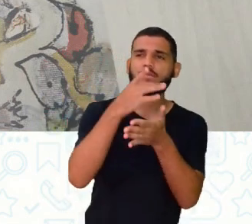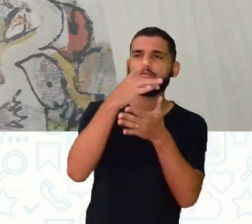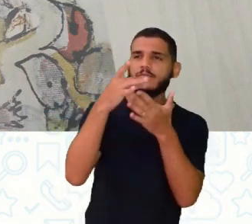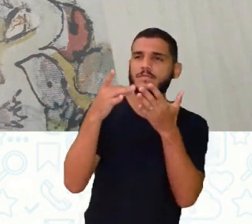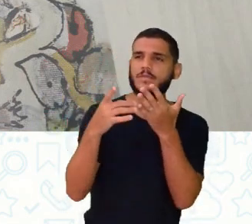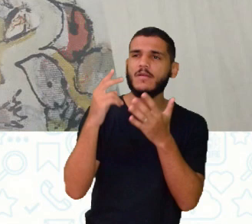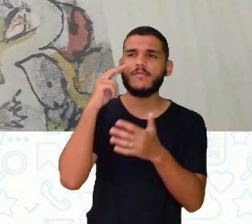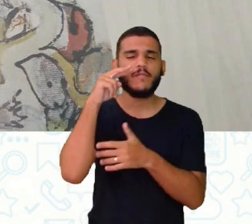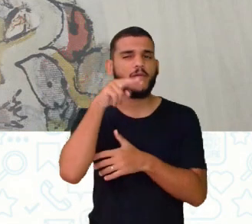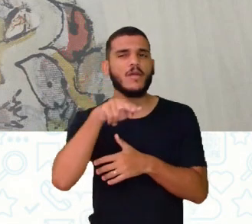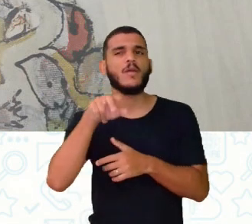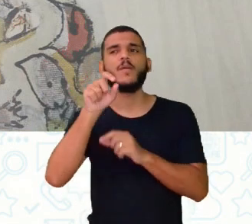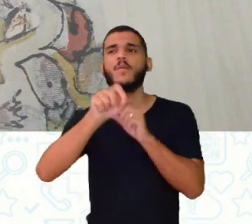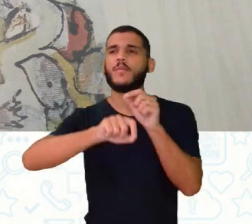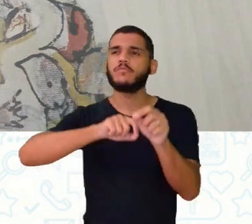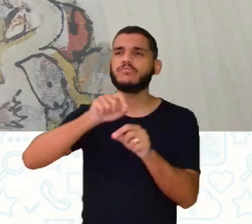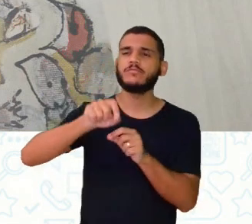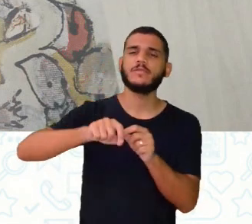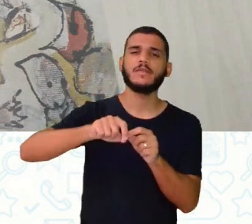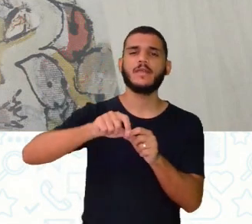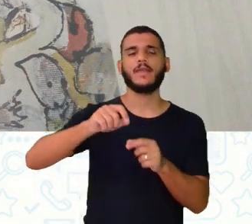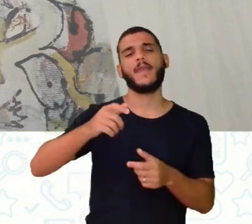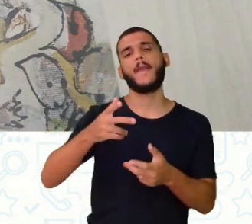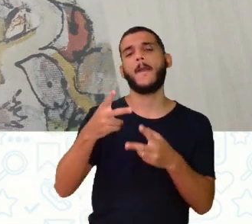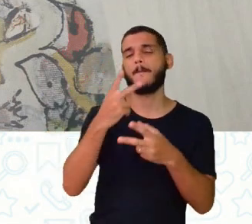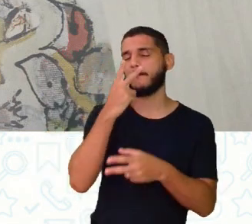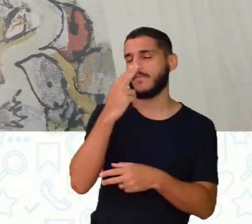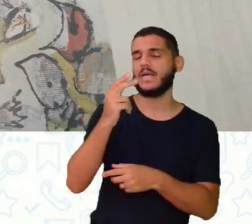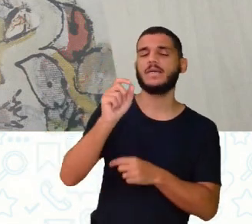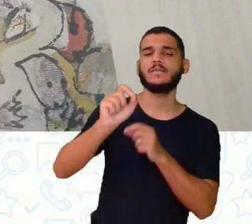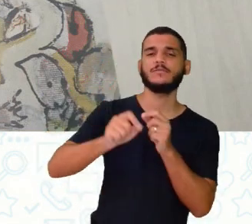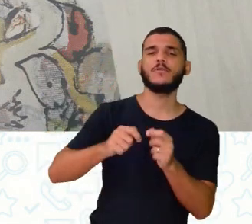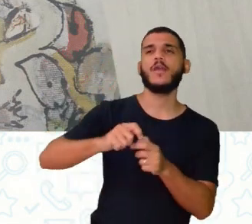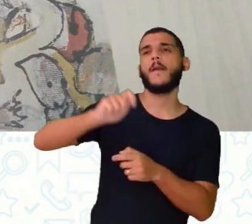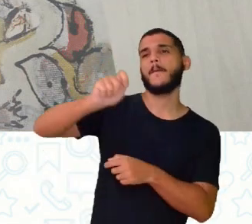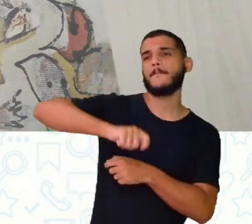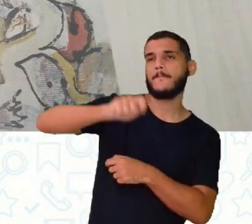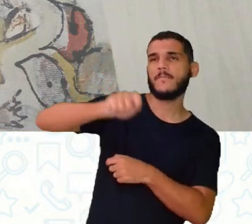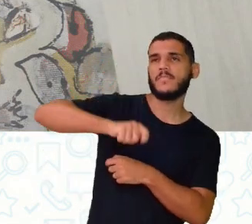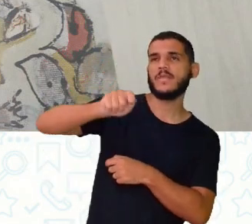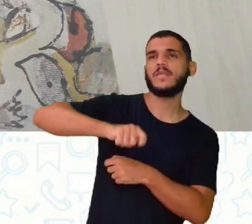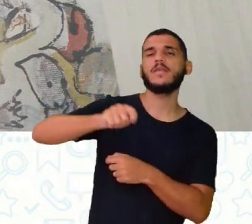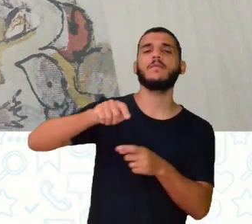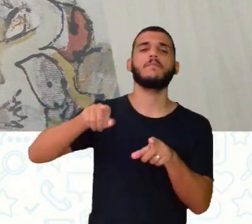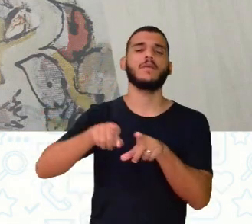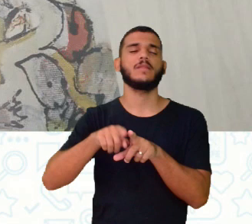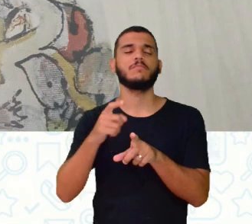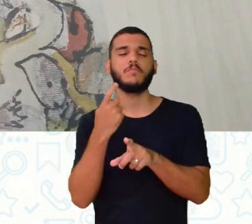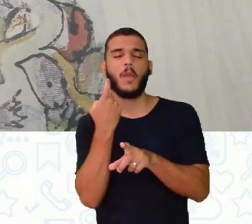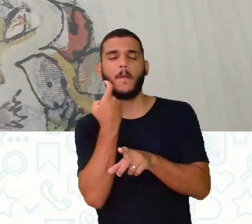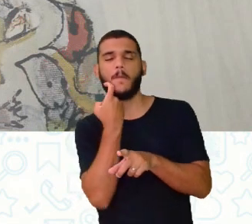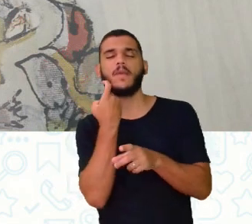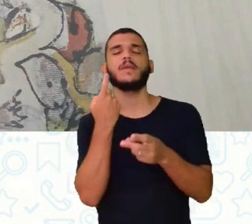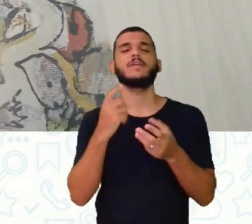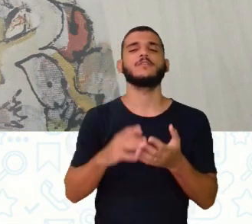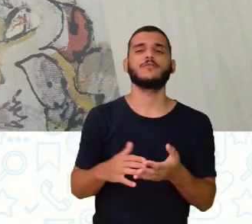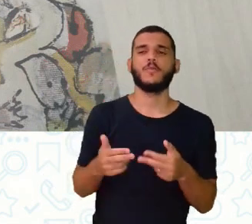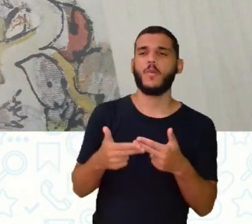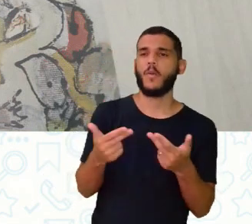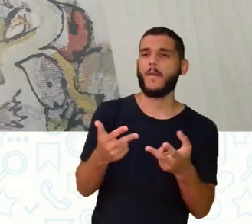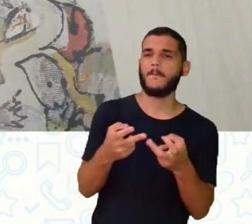como se fosse uma pipa, eu consigo identificar uma pipa ali, um peixe, algo que parece ser